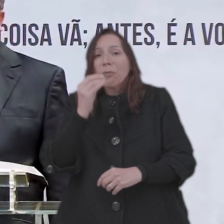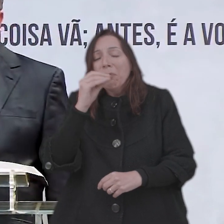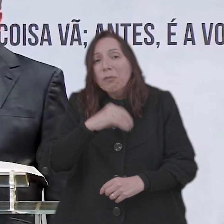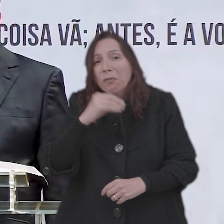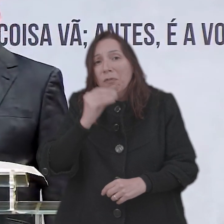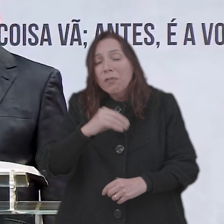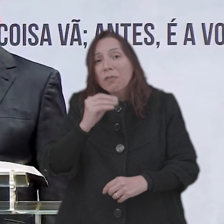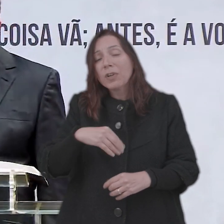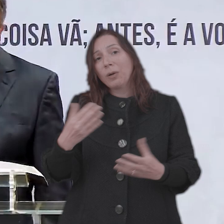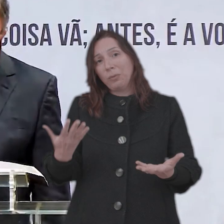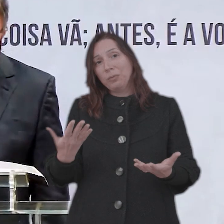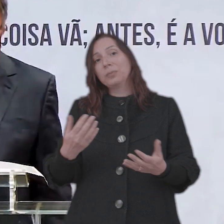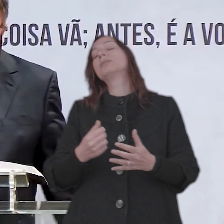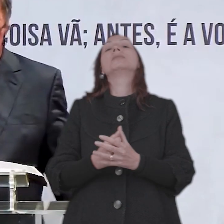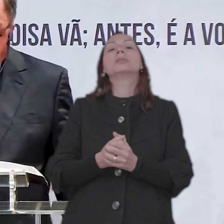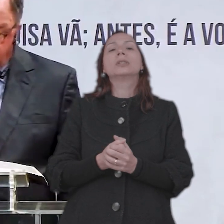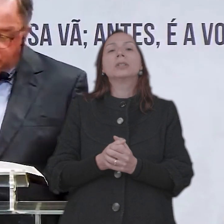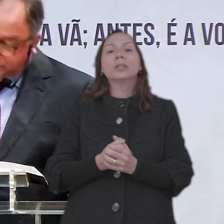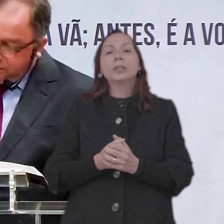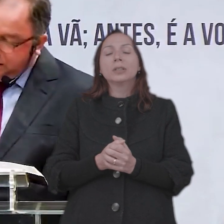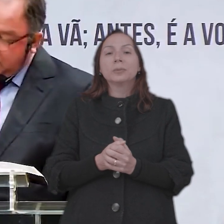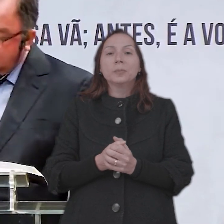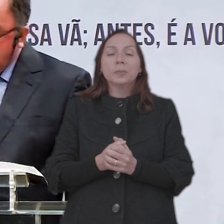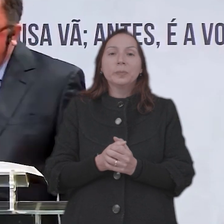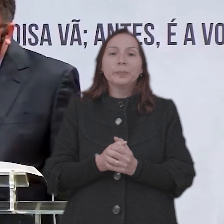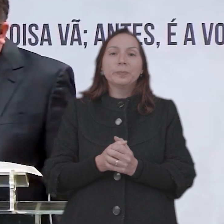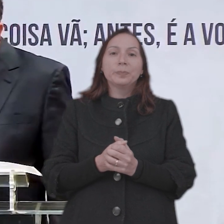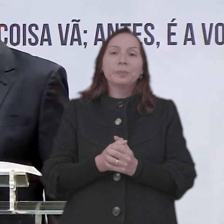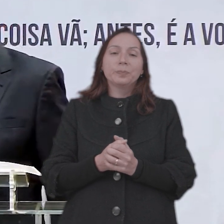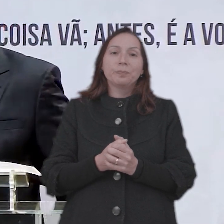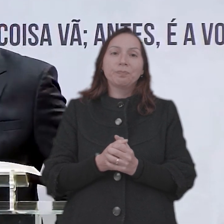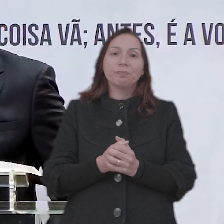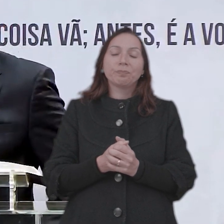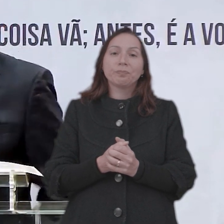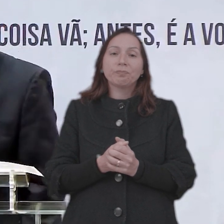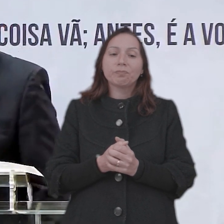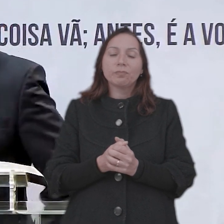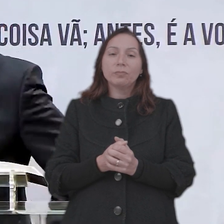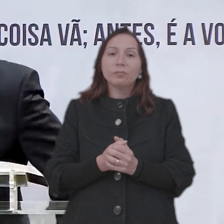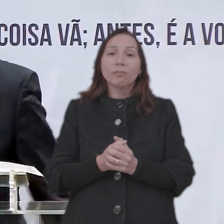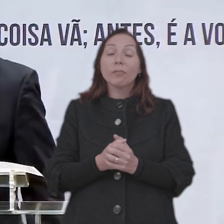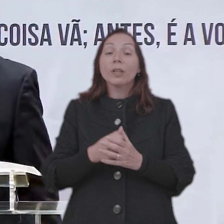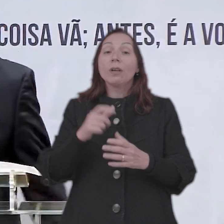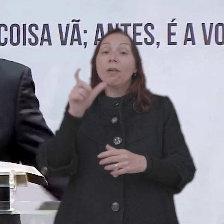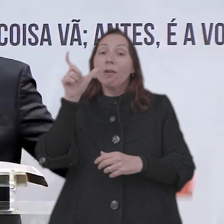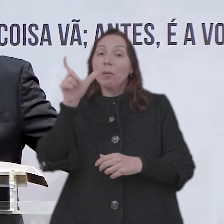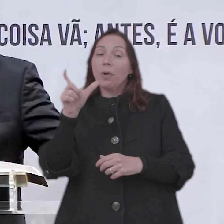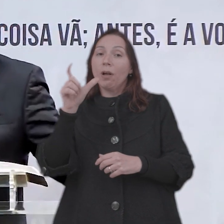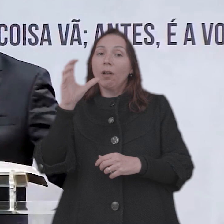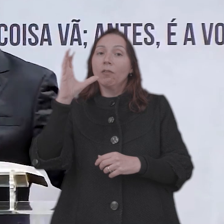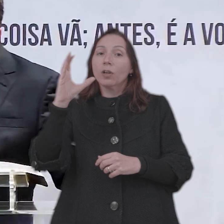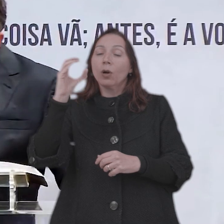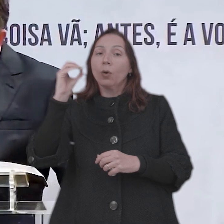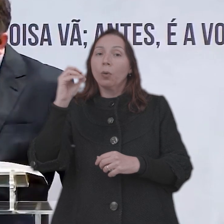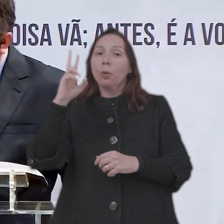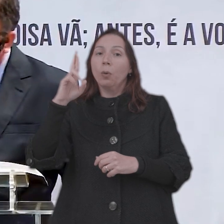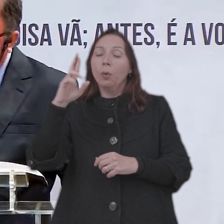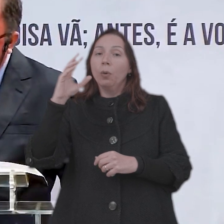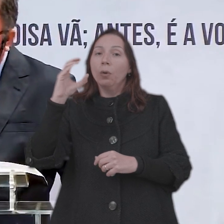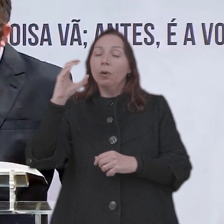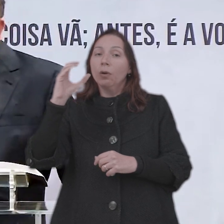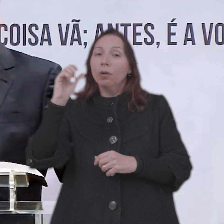coração. Vamos entender um pouquinho. A palavra coração no hebraico,